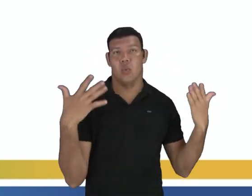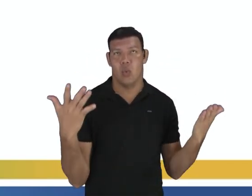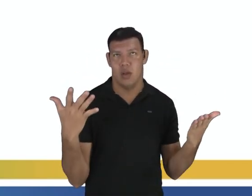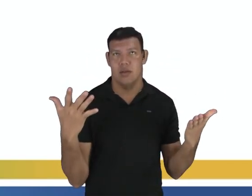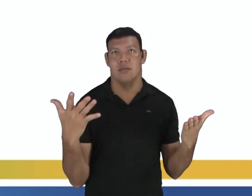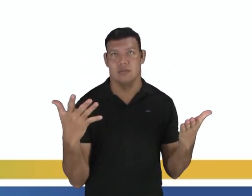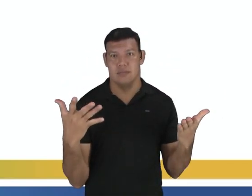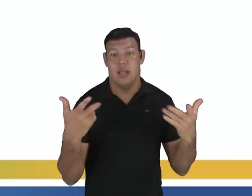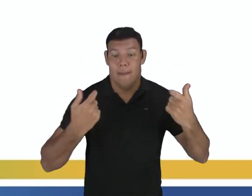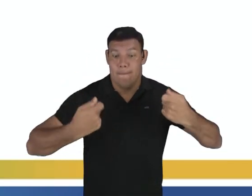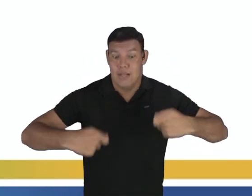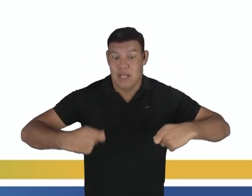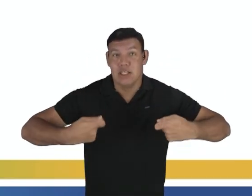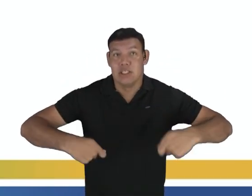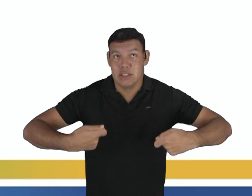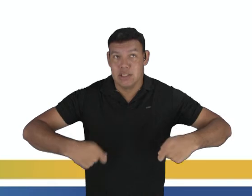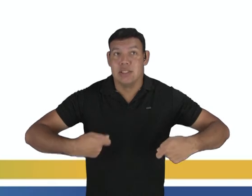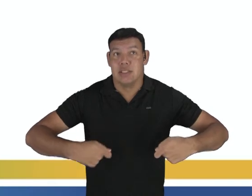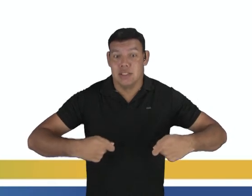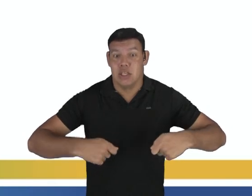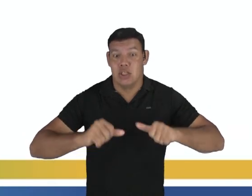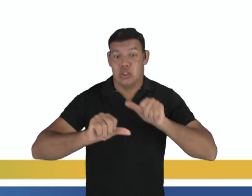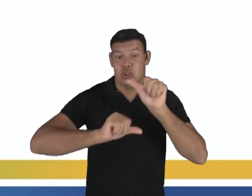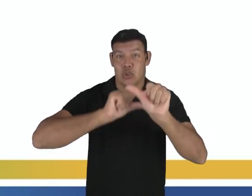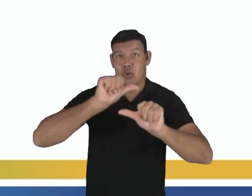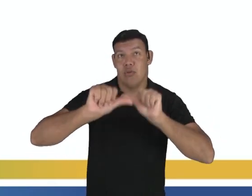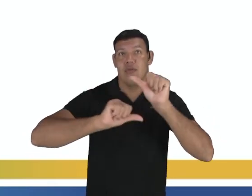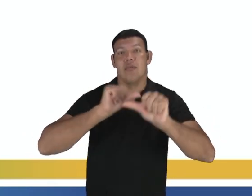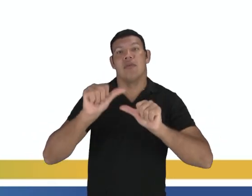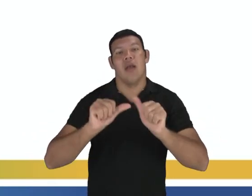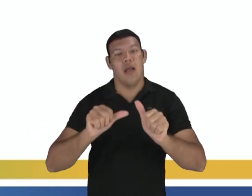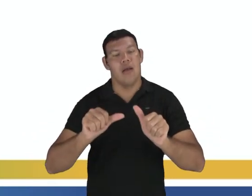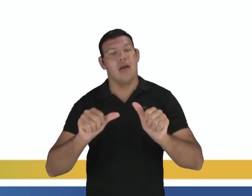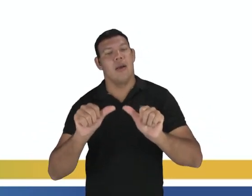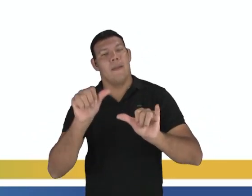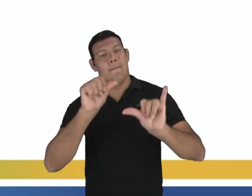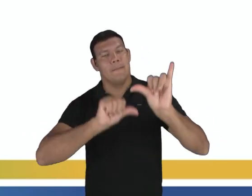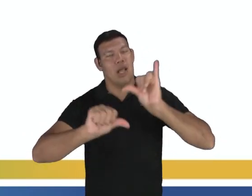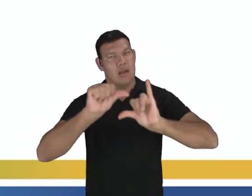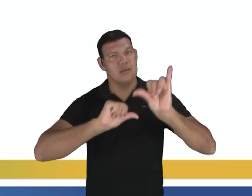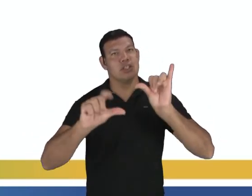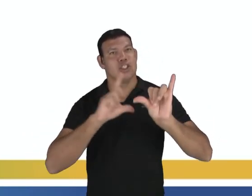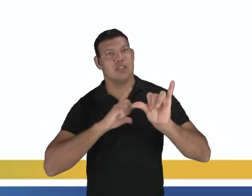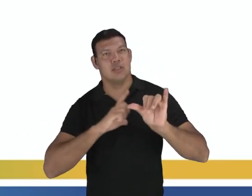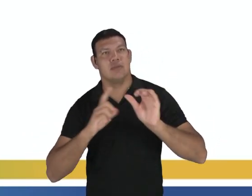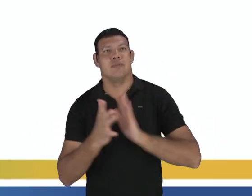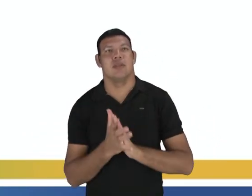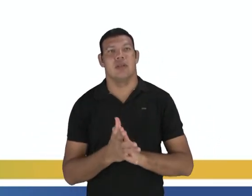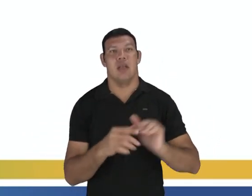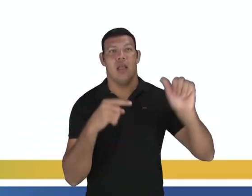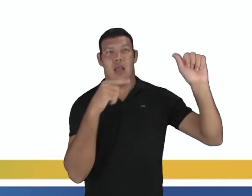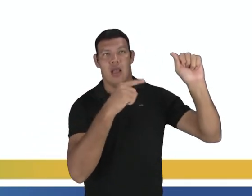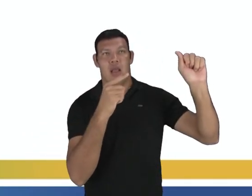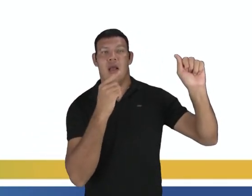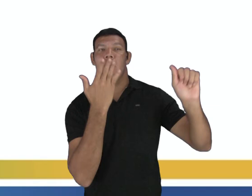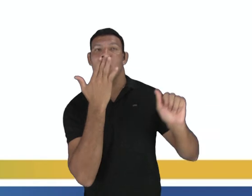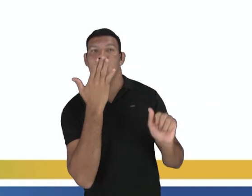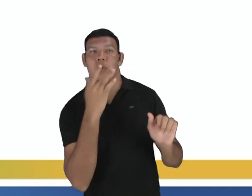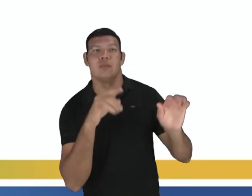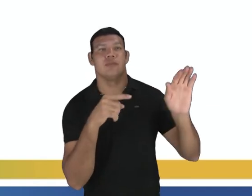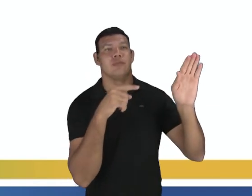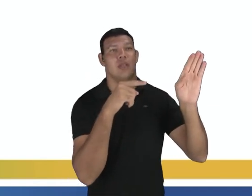é necessariamente a mudança que acontece quando tem uma reação química. Letra A, na cor. Letra B, no